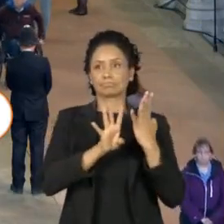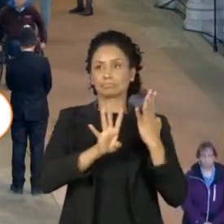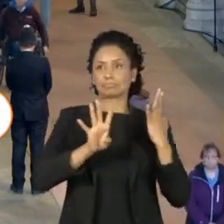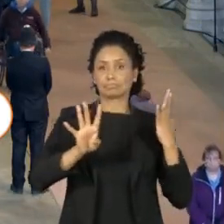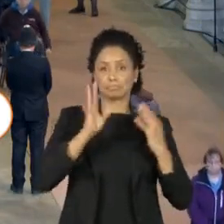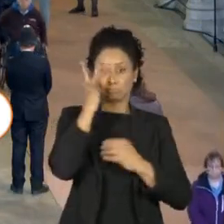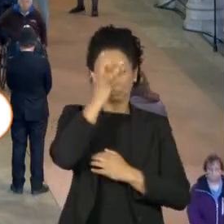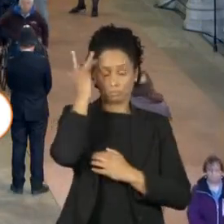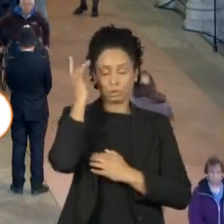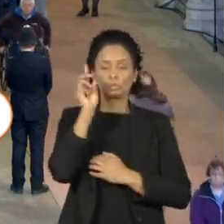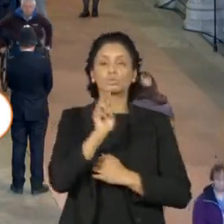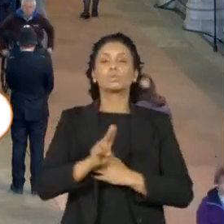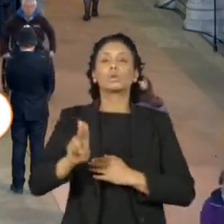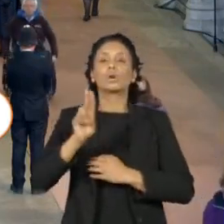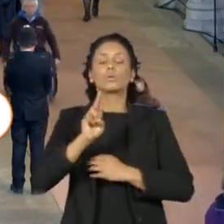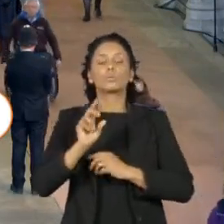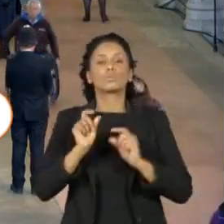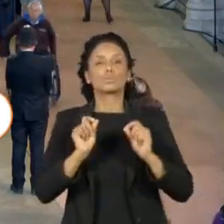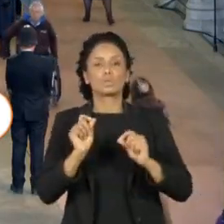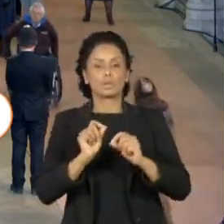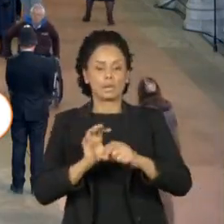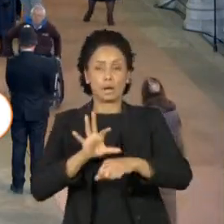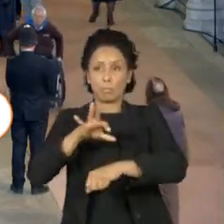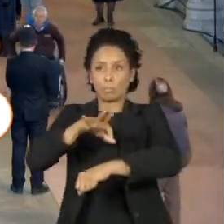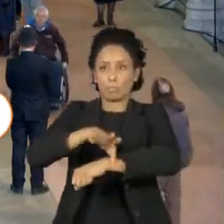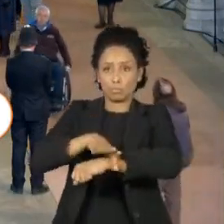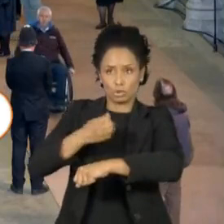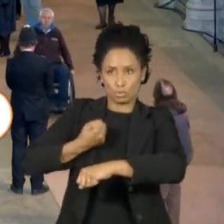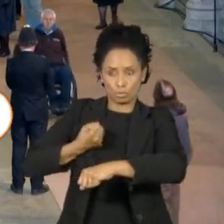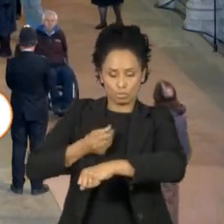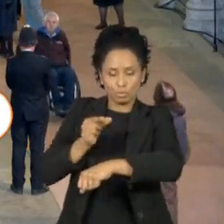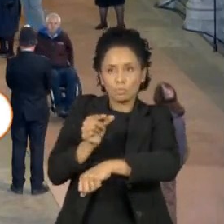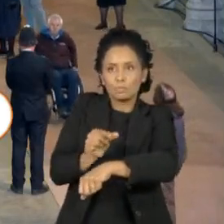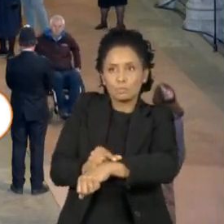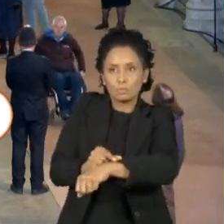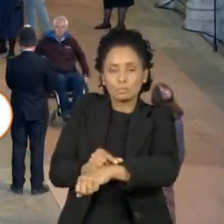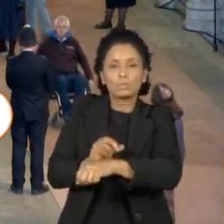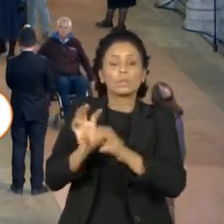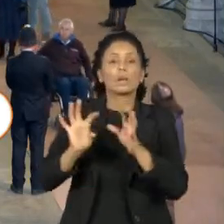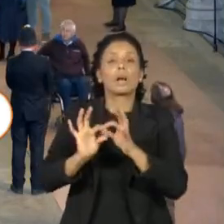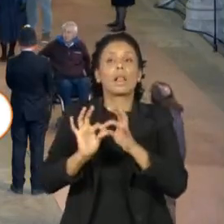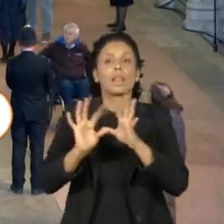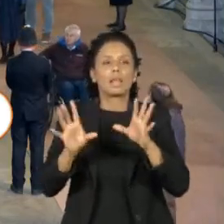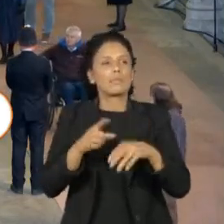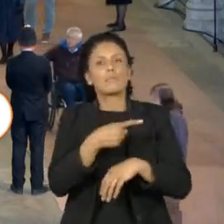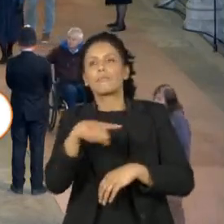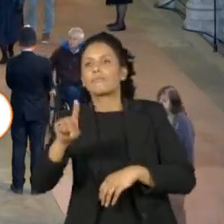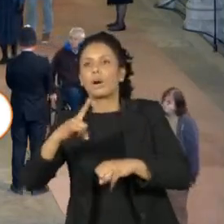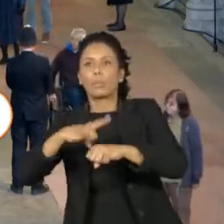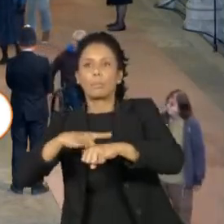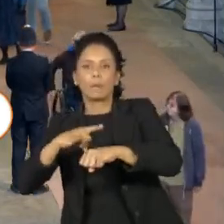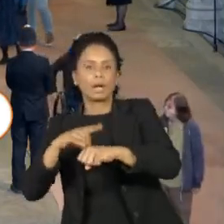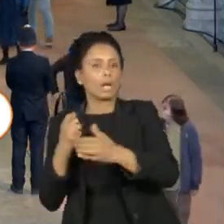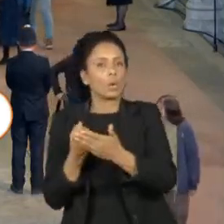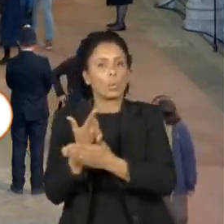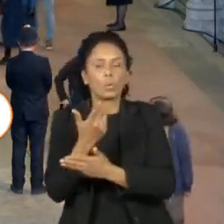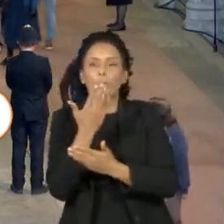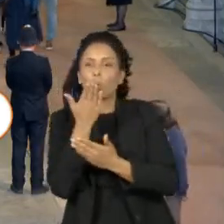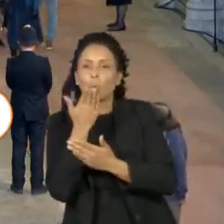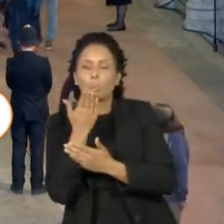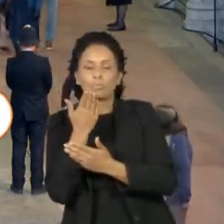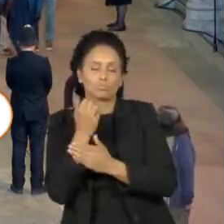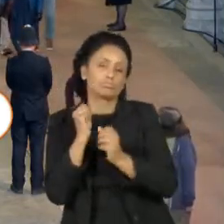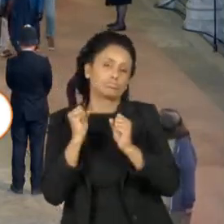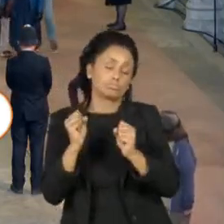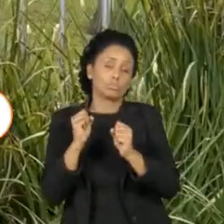uma pulseira numerada que permite que a pessoa saia da fila para ir ao banheiro ou buscar comida, por exemplo.